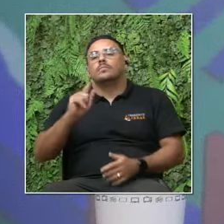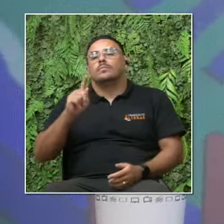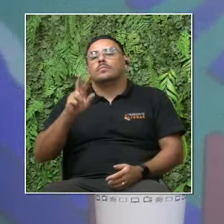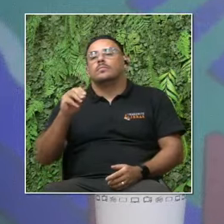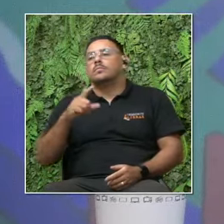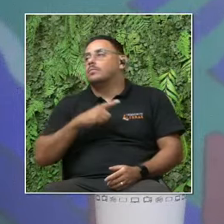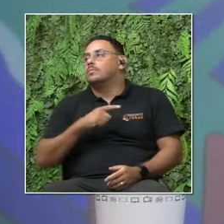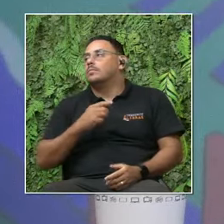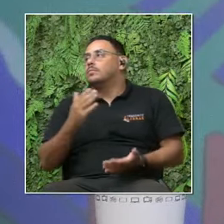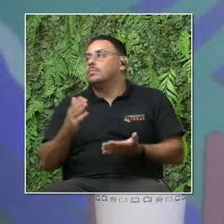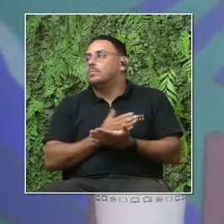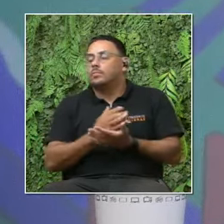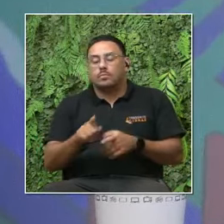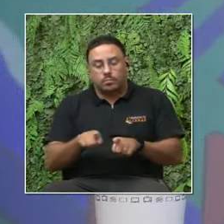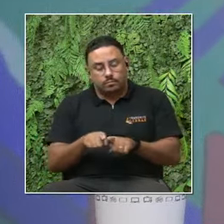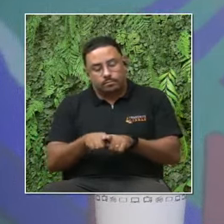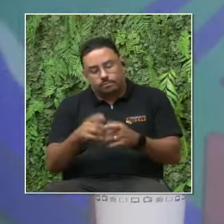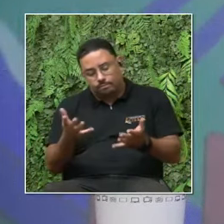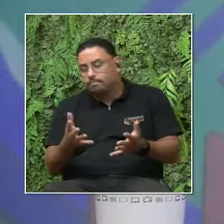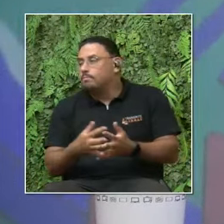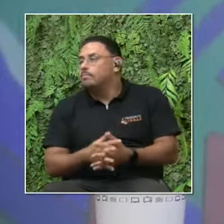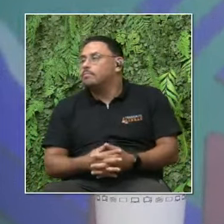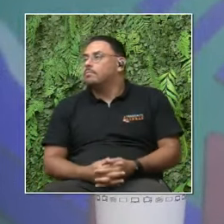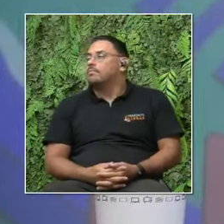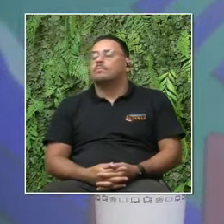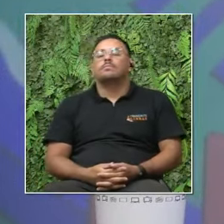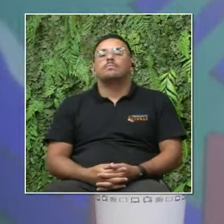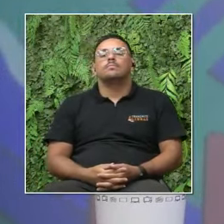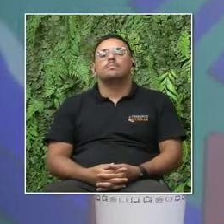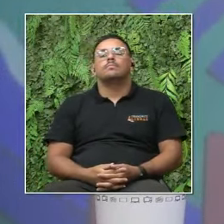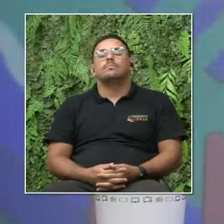temos personagem do Galo também né